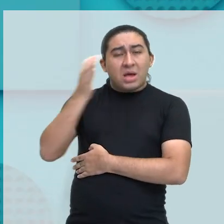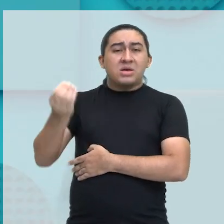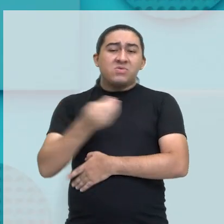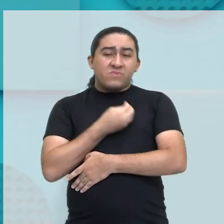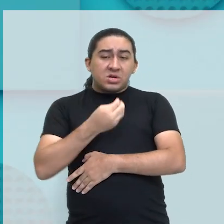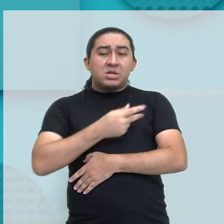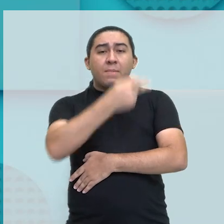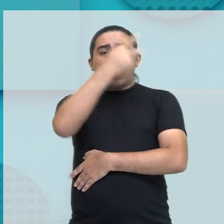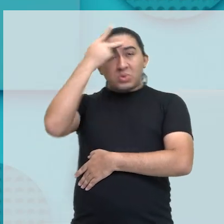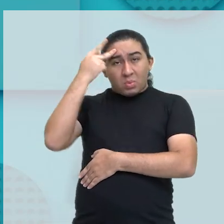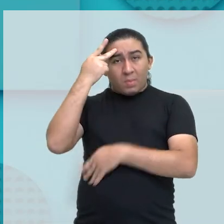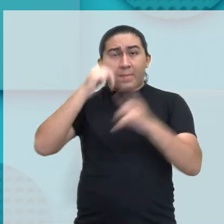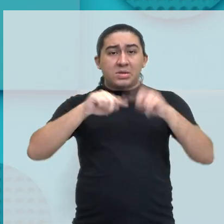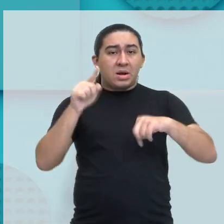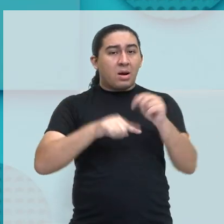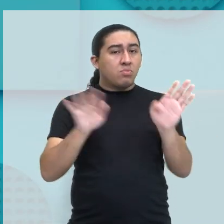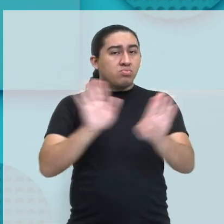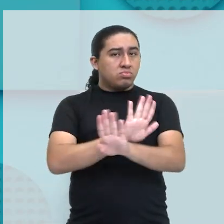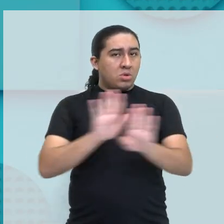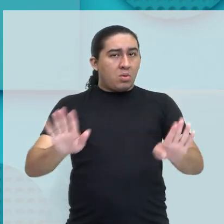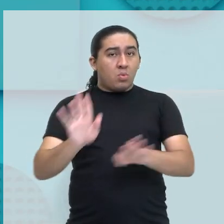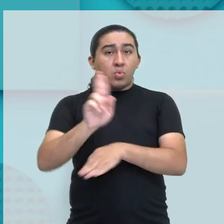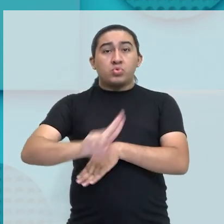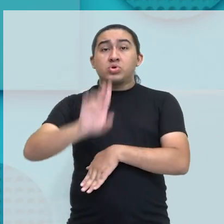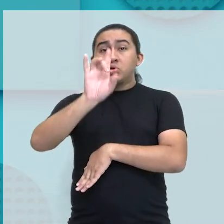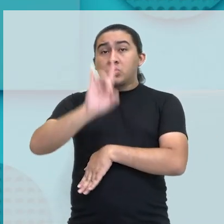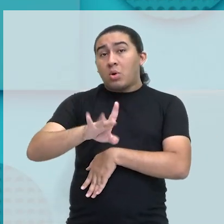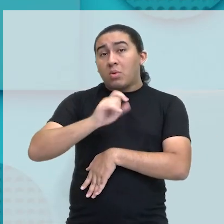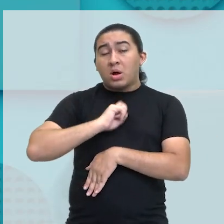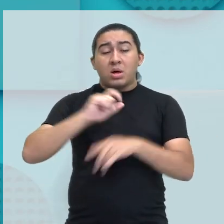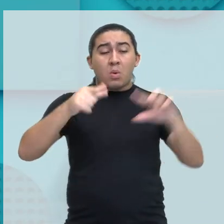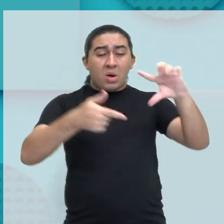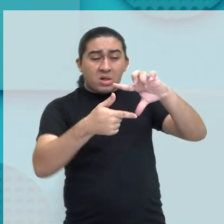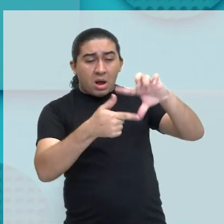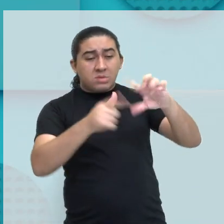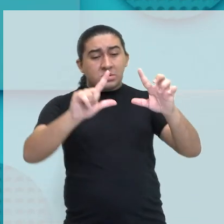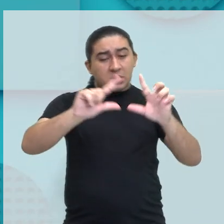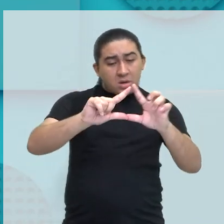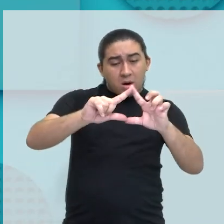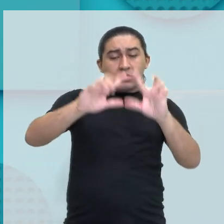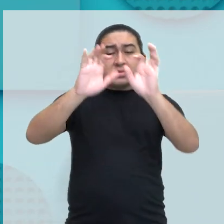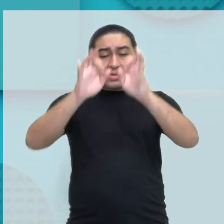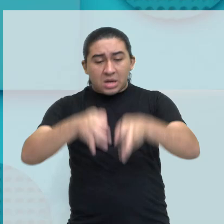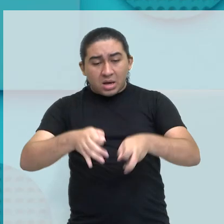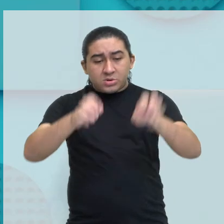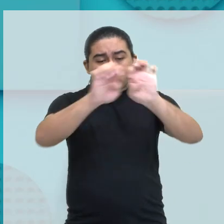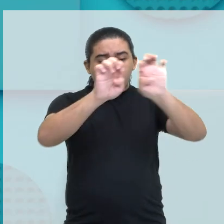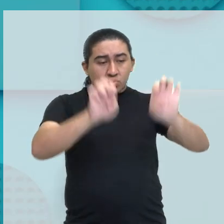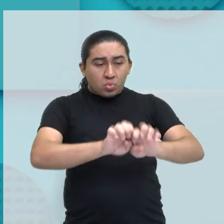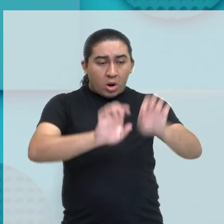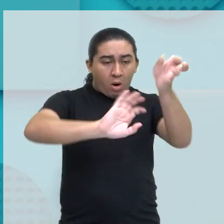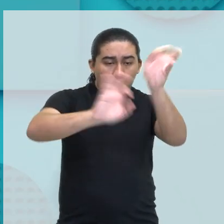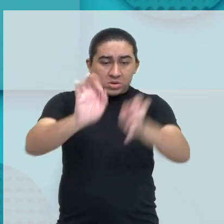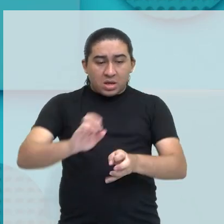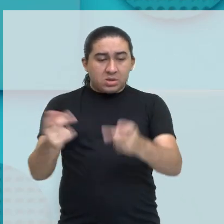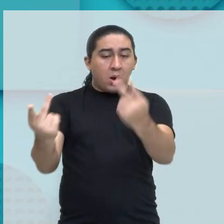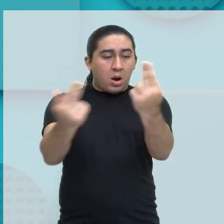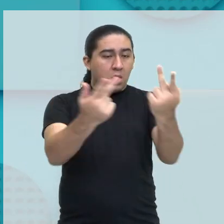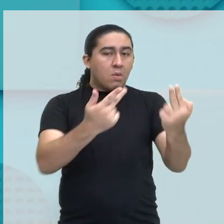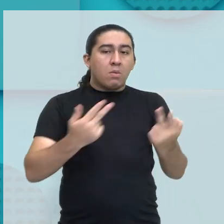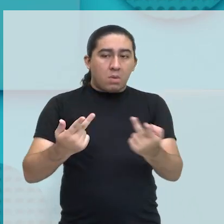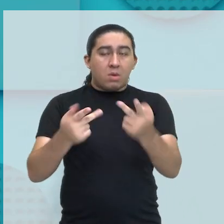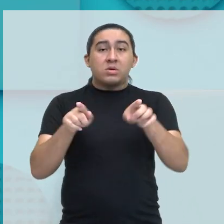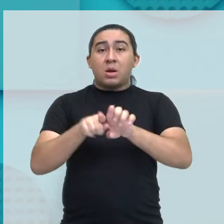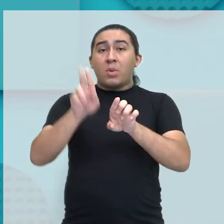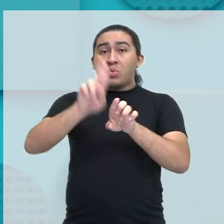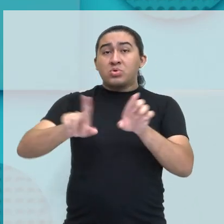pessoas, objetos, ele usa apenas figuras geométricas simetricamente, ou seja, uma igual à outra, e usa